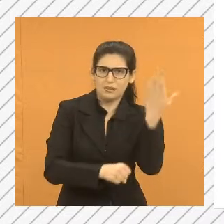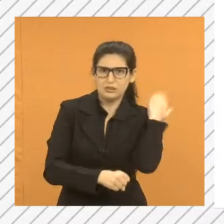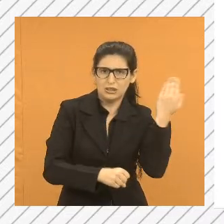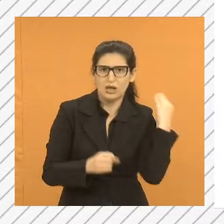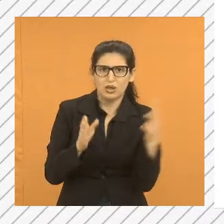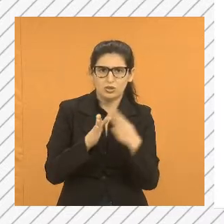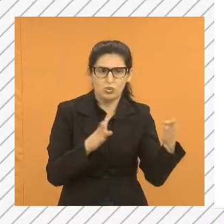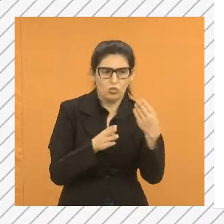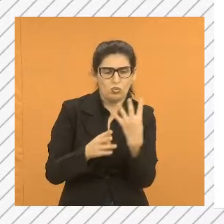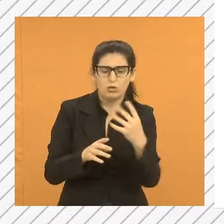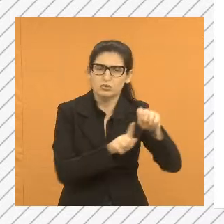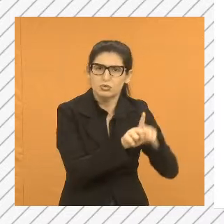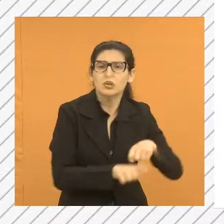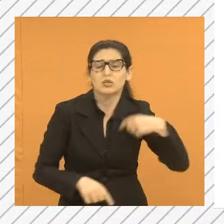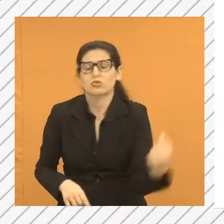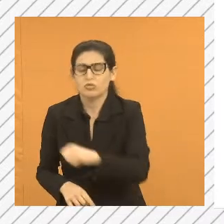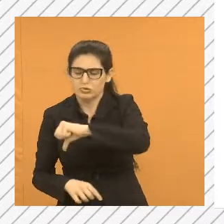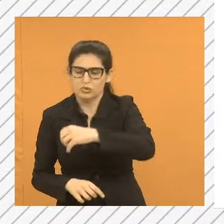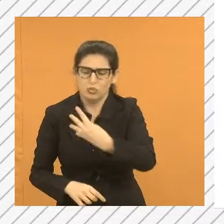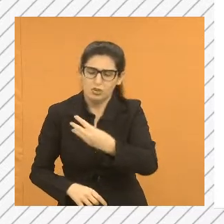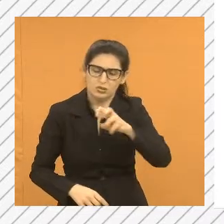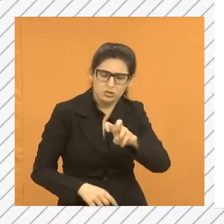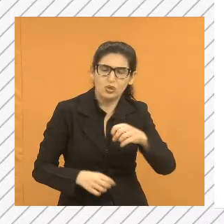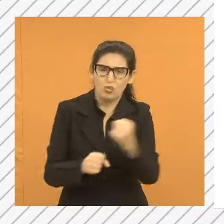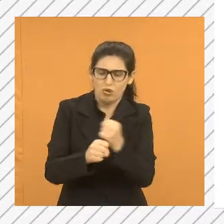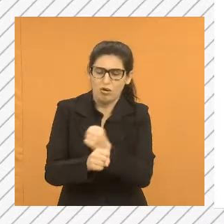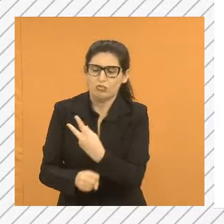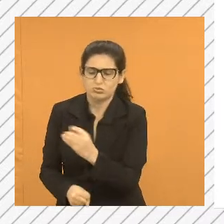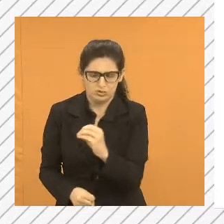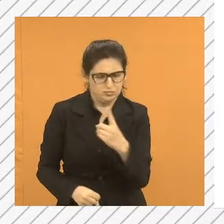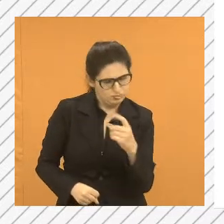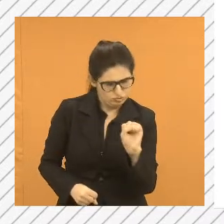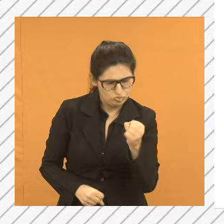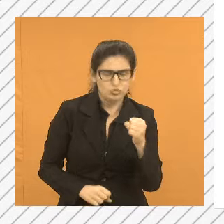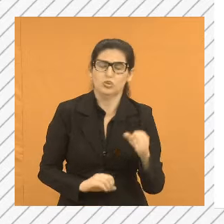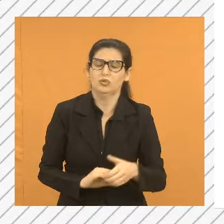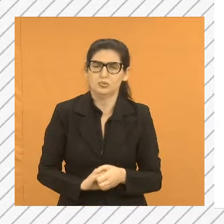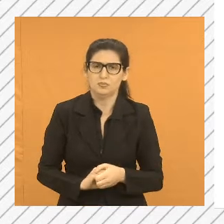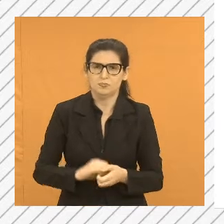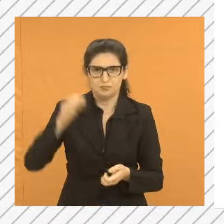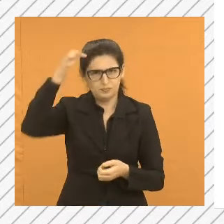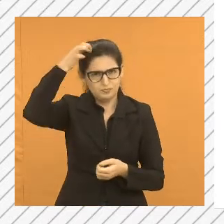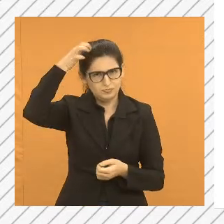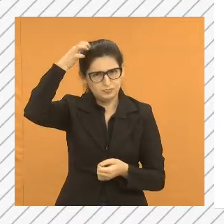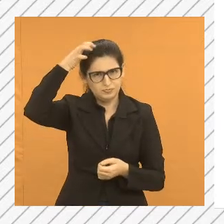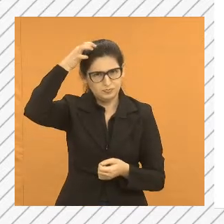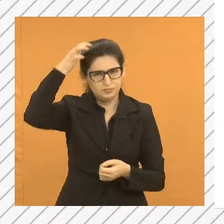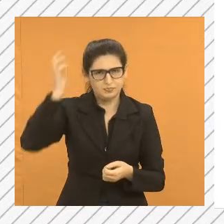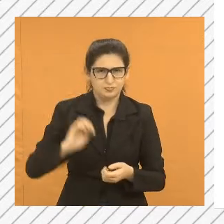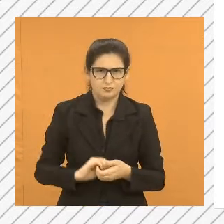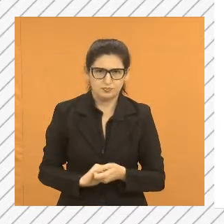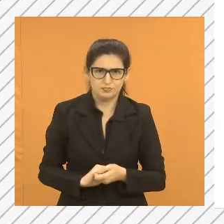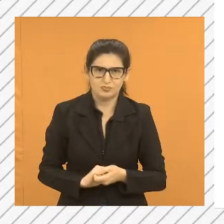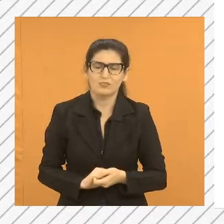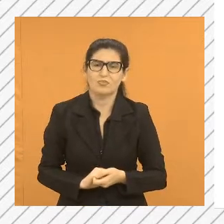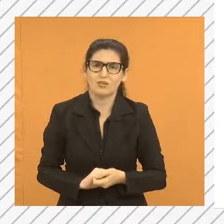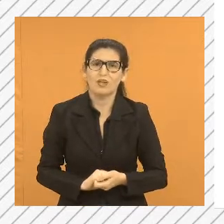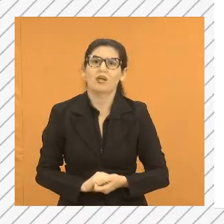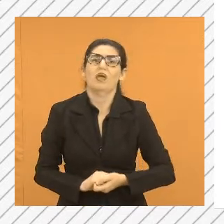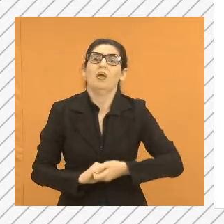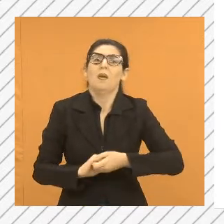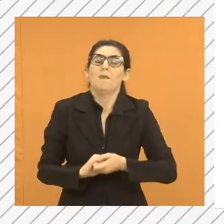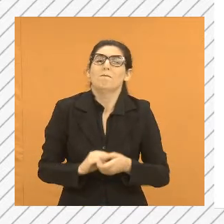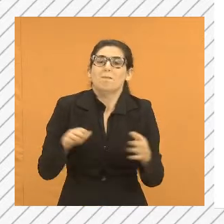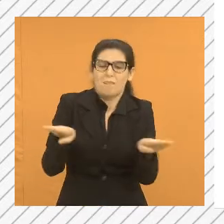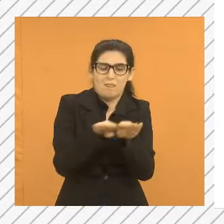E 945 nesse. Foi mantida absolutamente a paridade entre meninos e